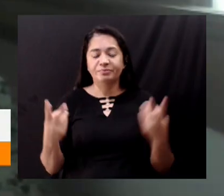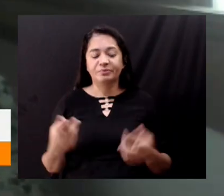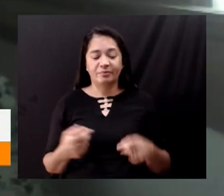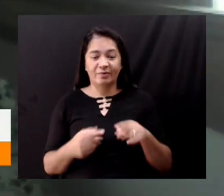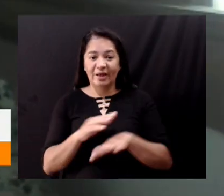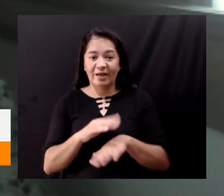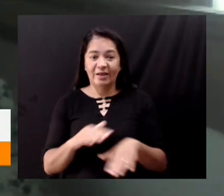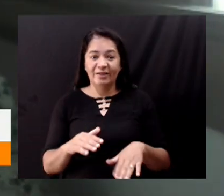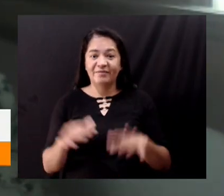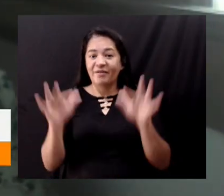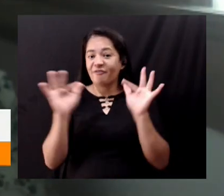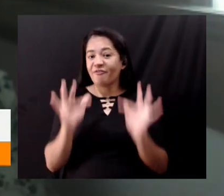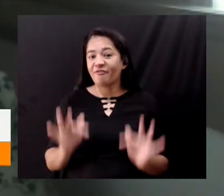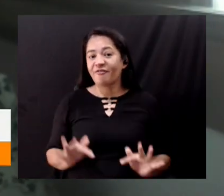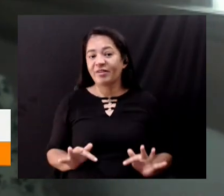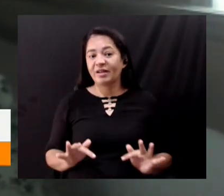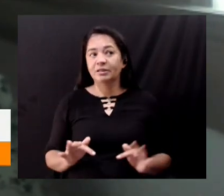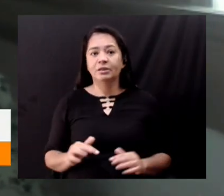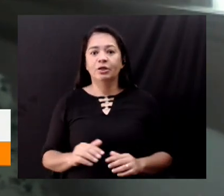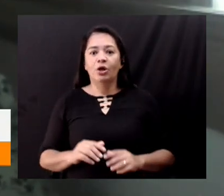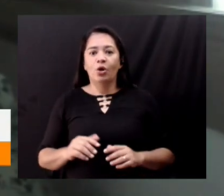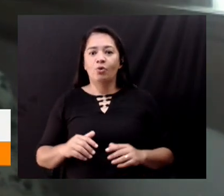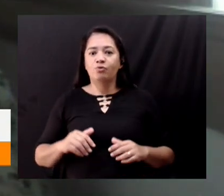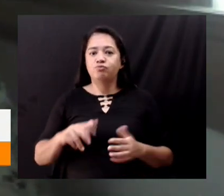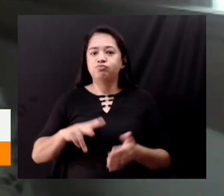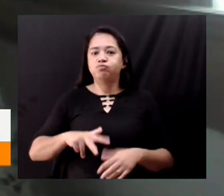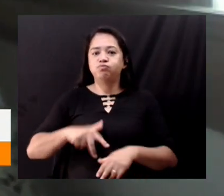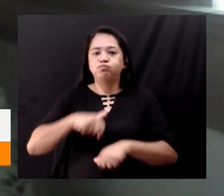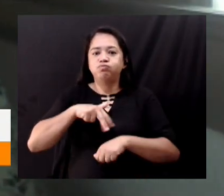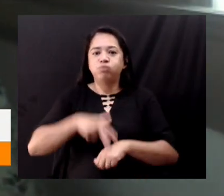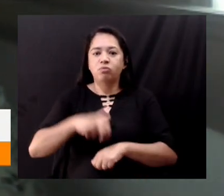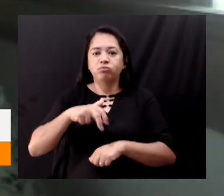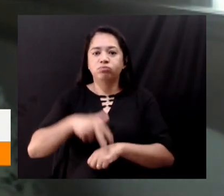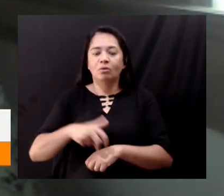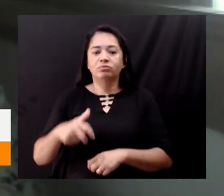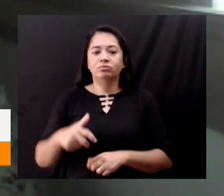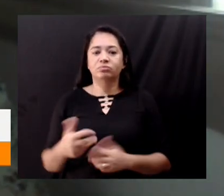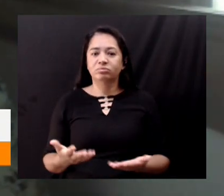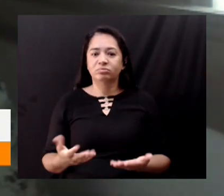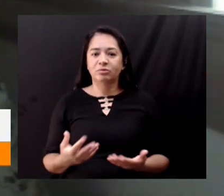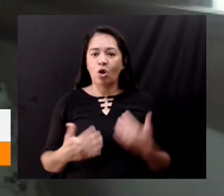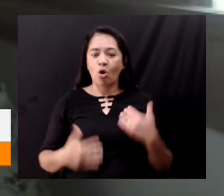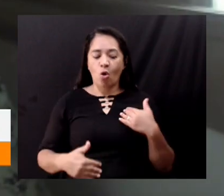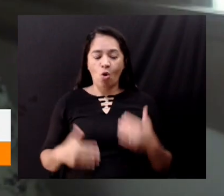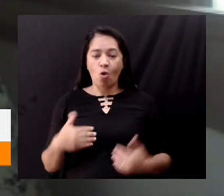vai ficar agitada, Uhum. e isso vai fazer com que o corpo dela também